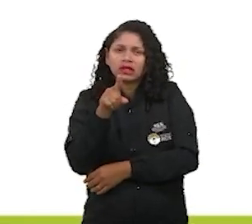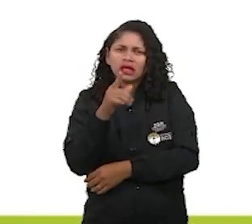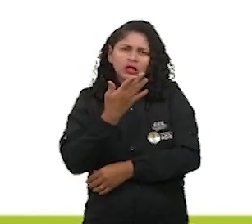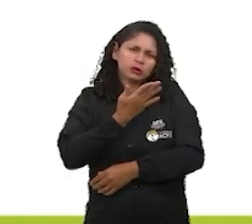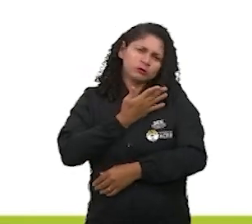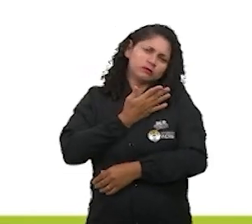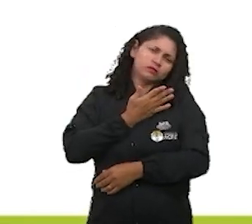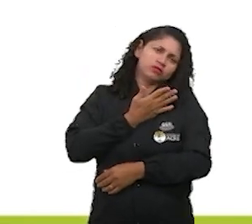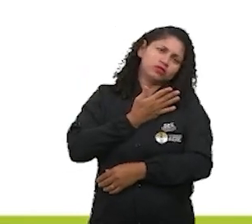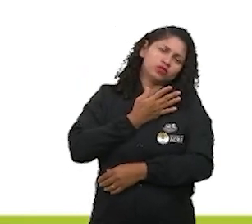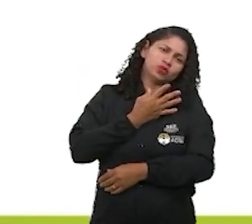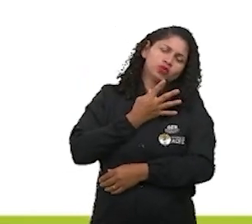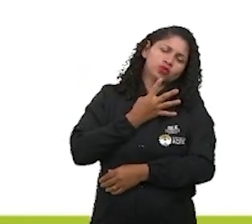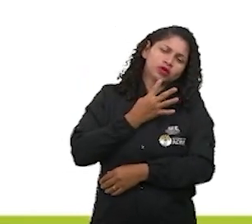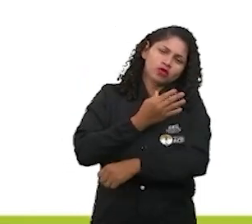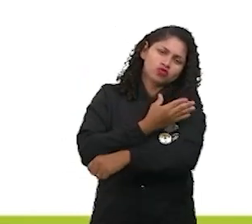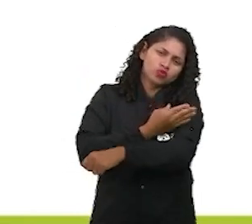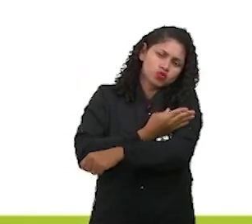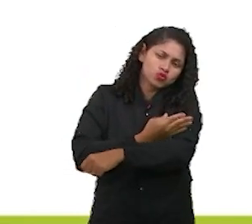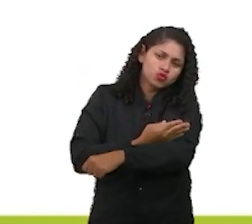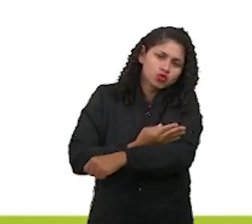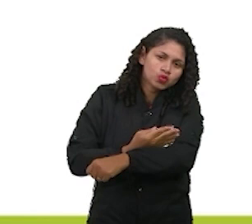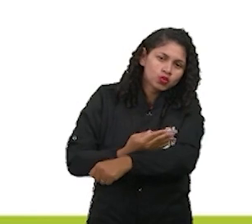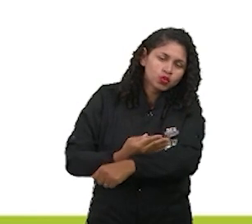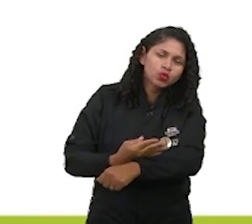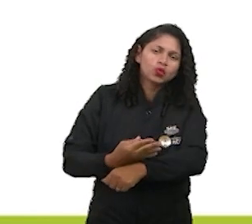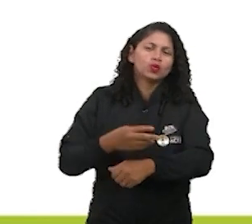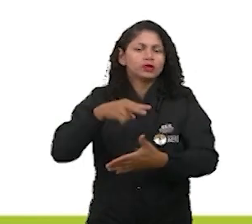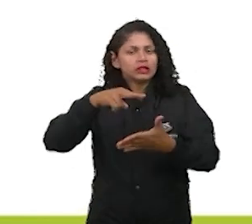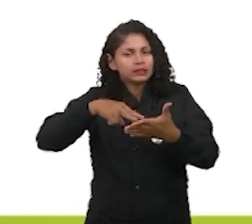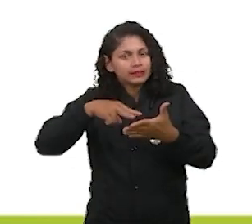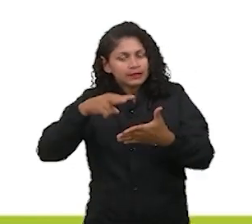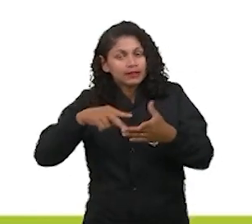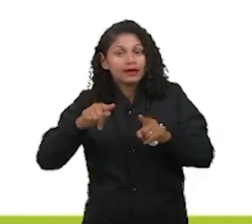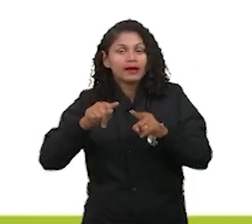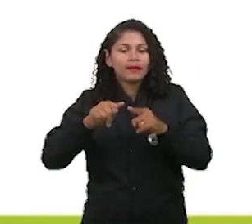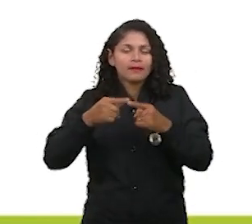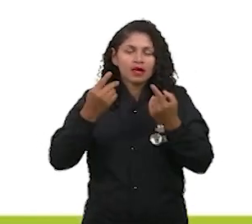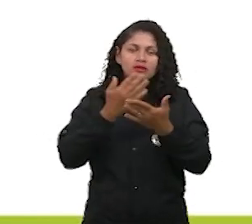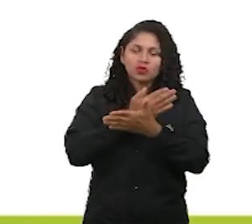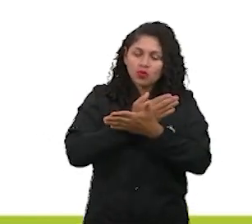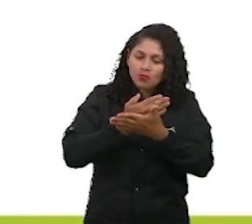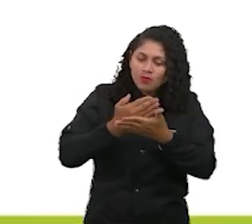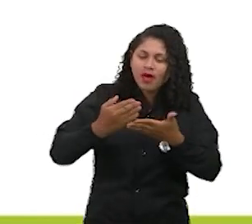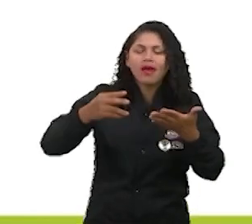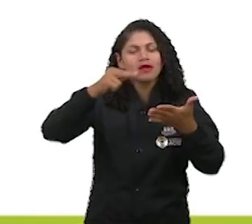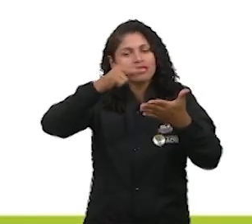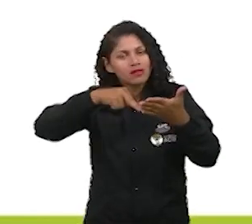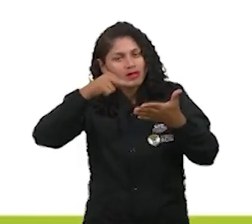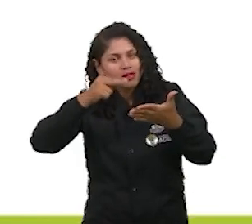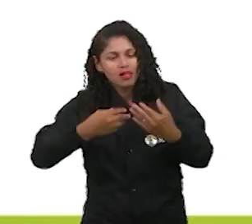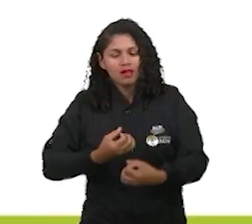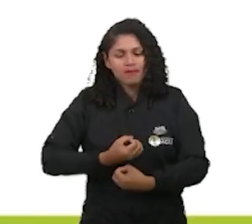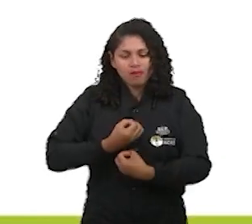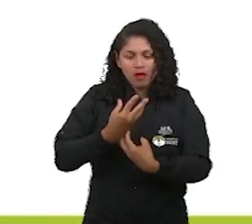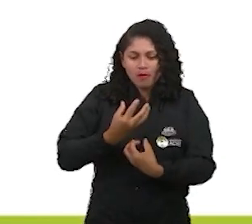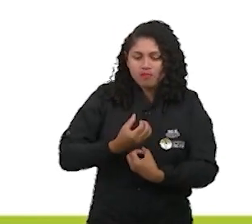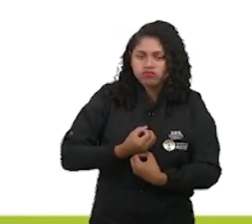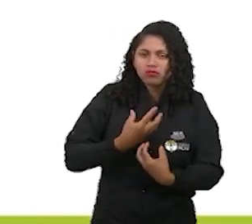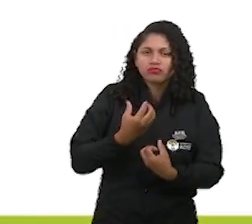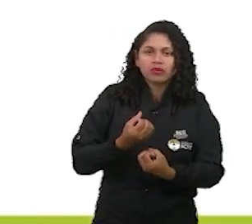poemas, comece aí com Vinícius de Moraes, né, com certeza você vai gostar, Cecília Meirelles, a poesia de 30,